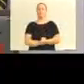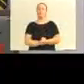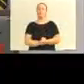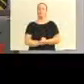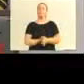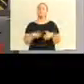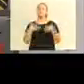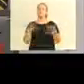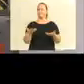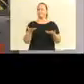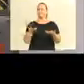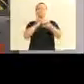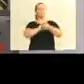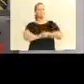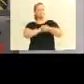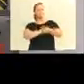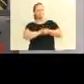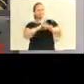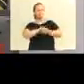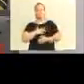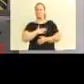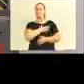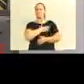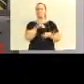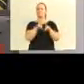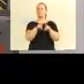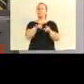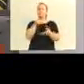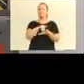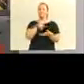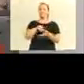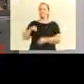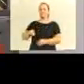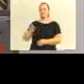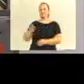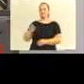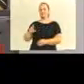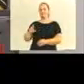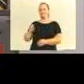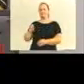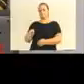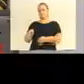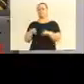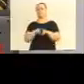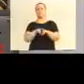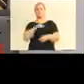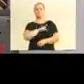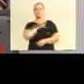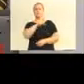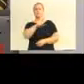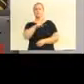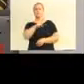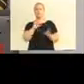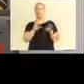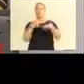quero aqui parabenizar o prefeito Napoleão, o secretário Marcos Ridiger, Carlos Tavares do Amaral, presidente da CIB e presidente do Conselho Municipal de Desenvolvimento Econômico,